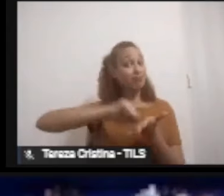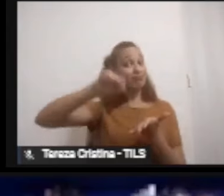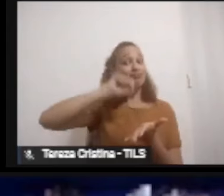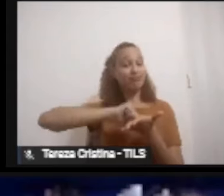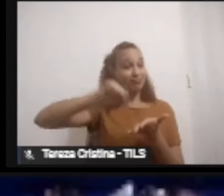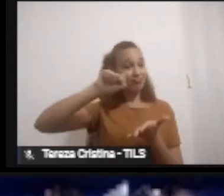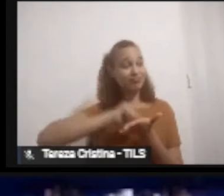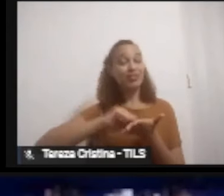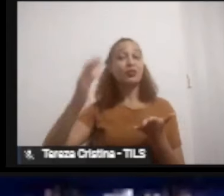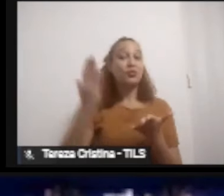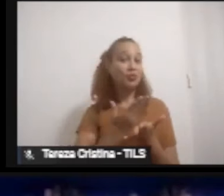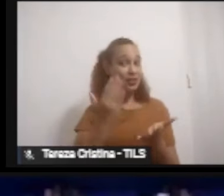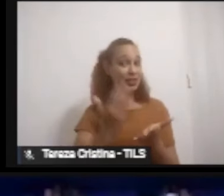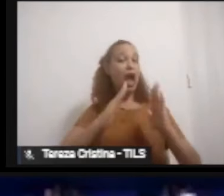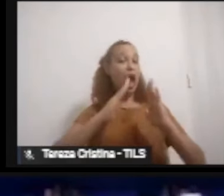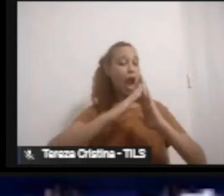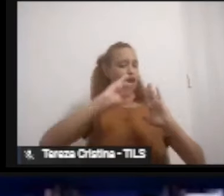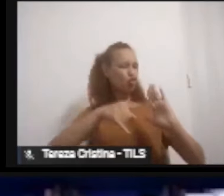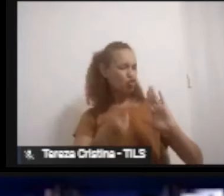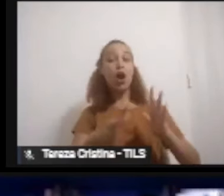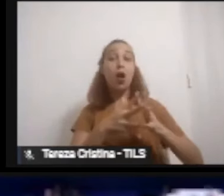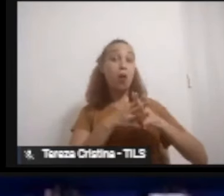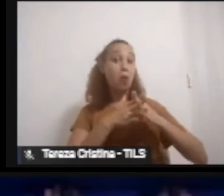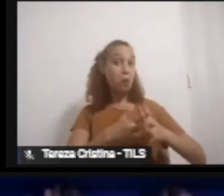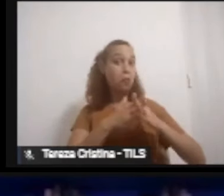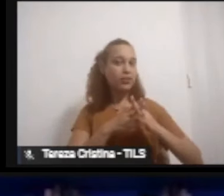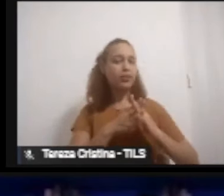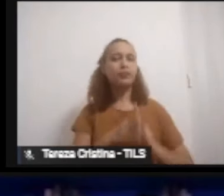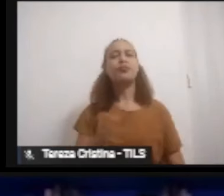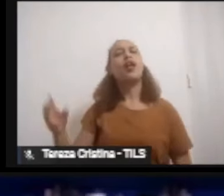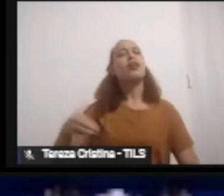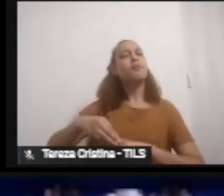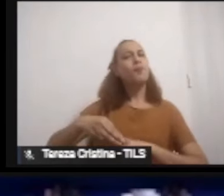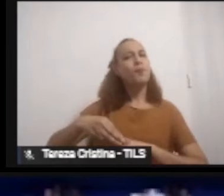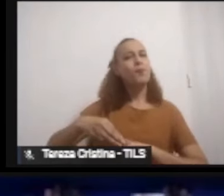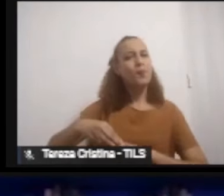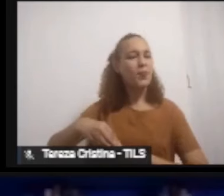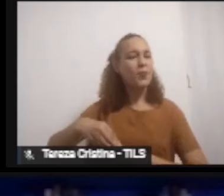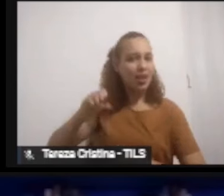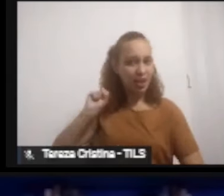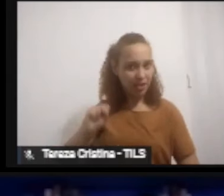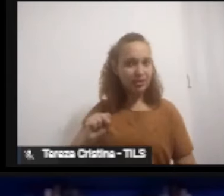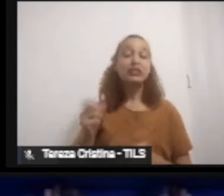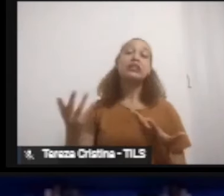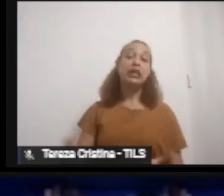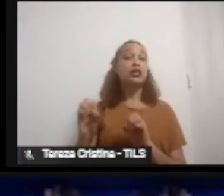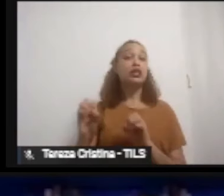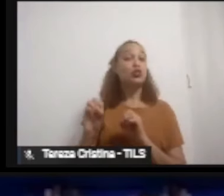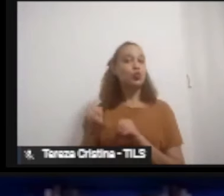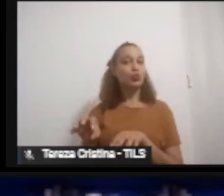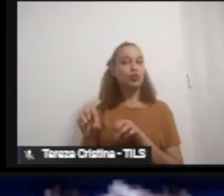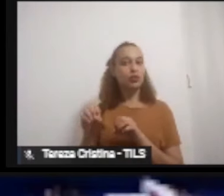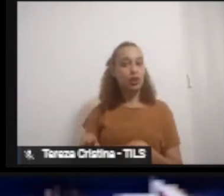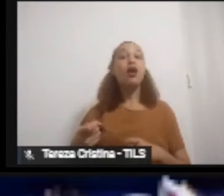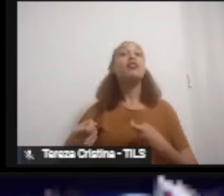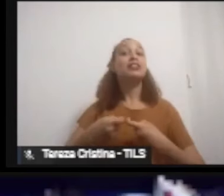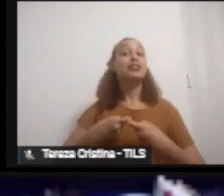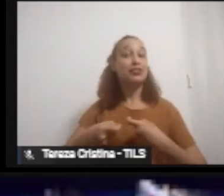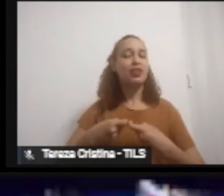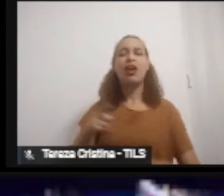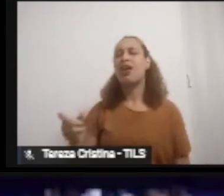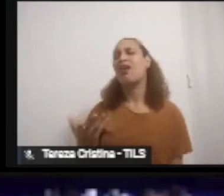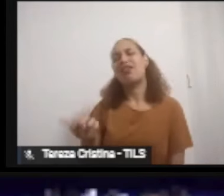na Casa de João. Ela é mestra em educação sexual, ela é uma mulher muito maravilhosa,